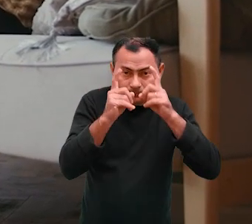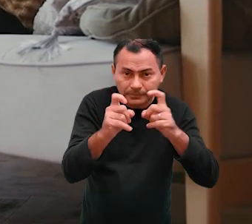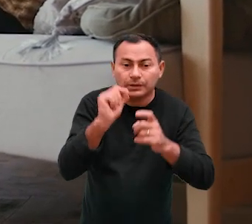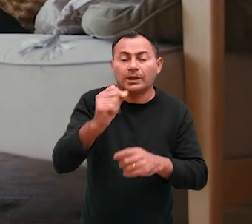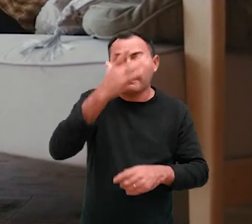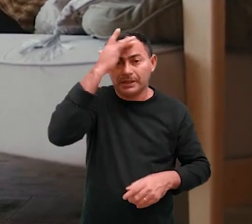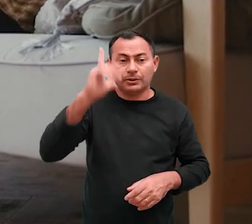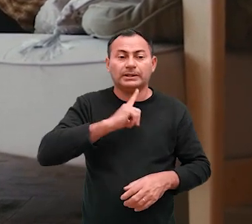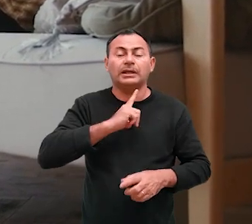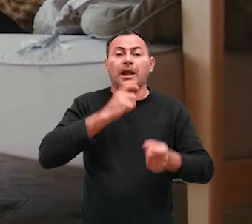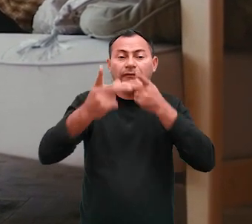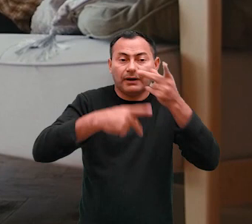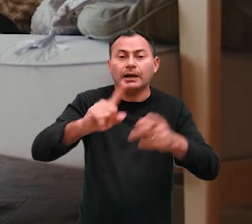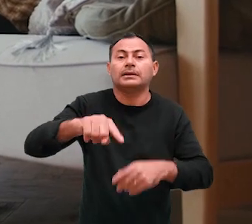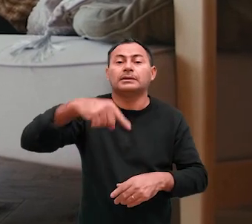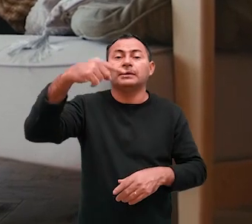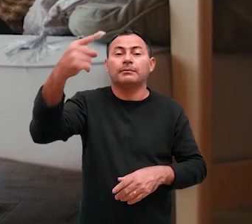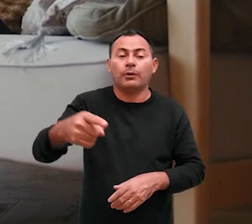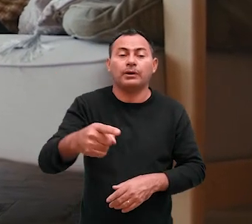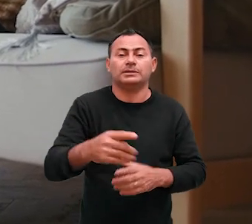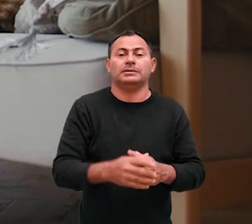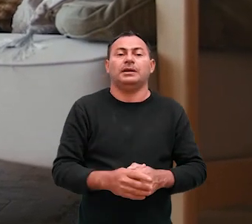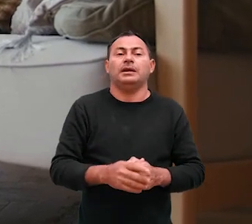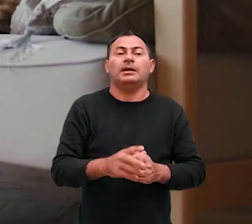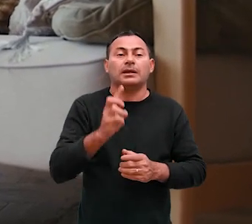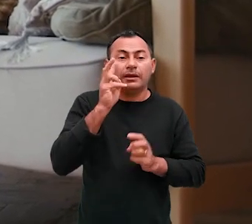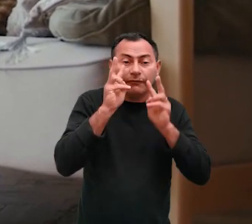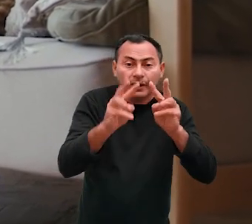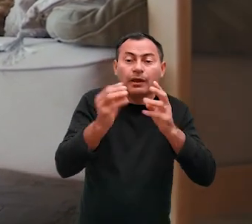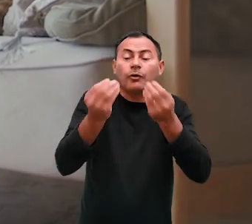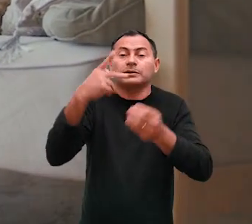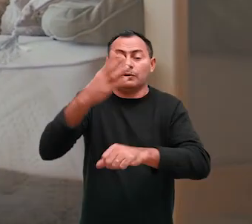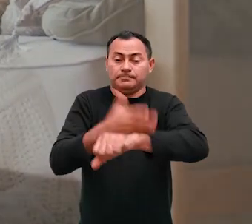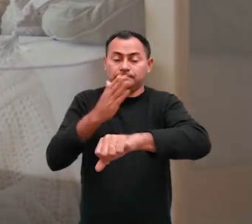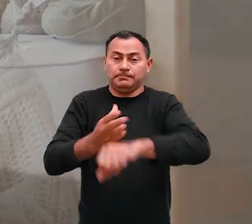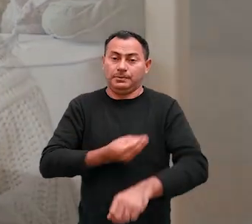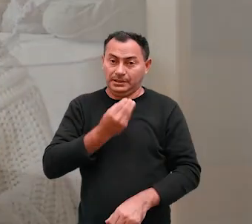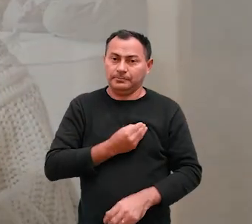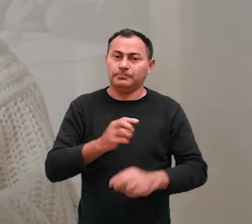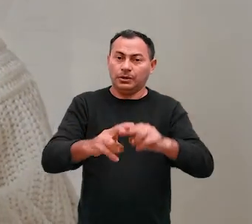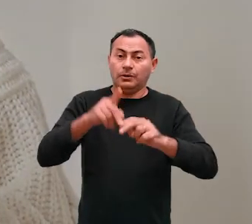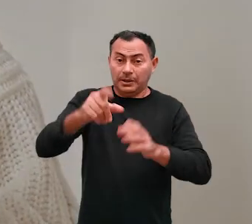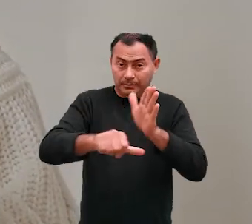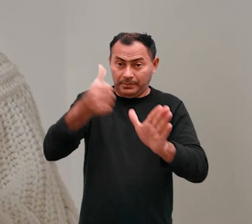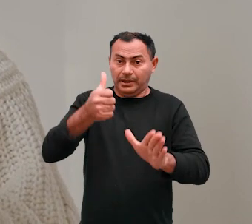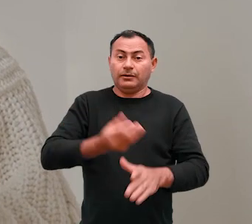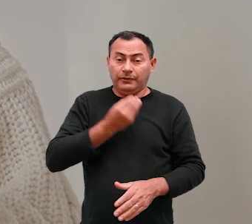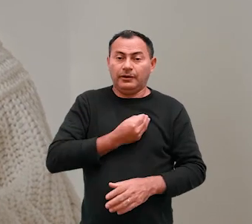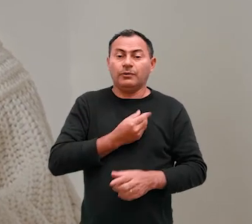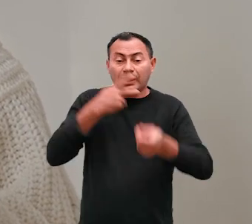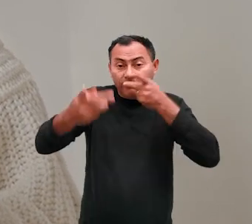interessam no que a pessoa tem a dizer depois que vem como é o seu viver. Você tem que viver o que